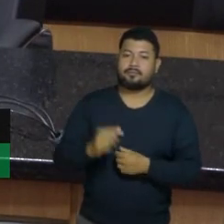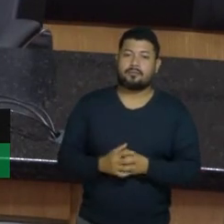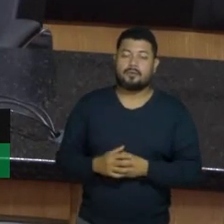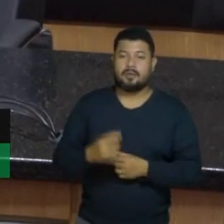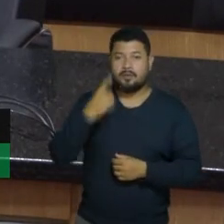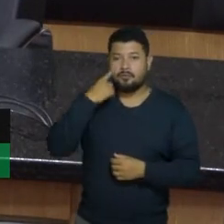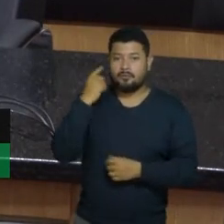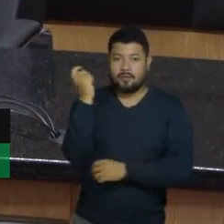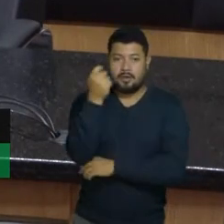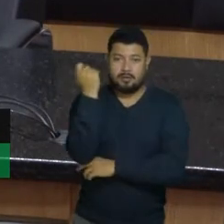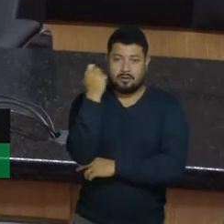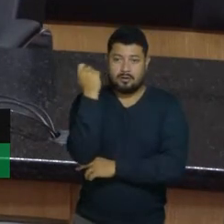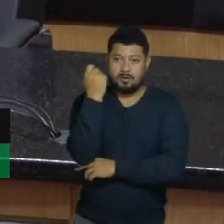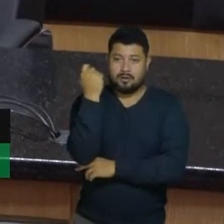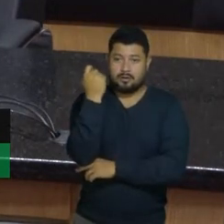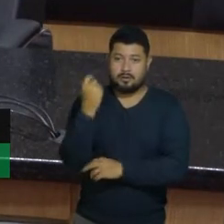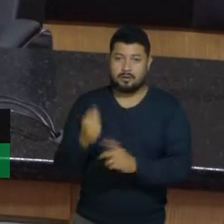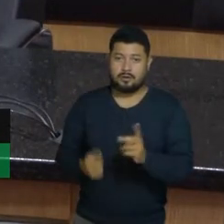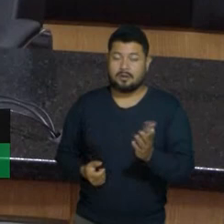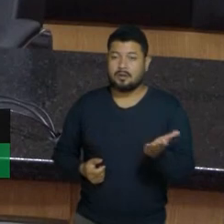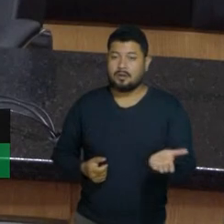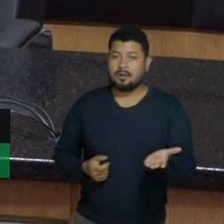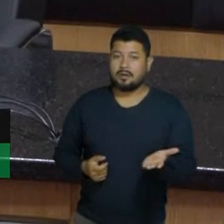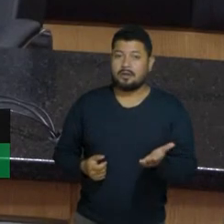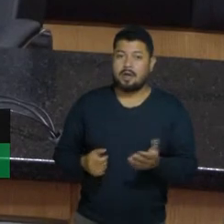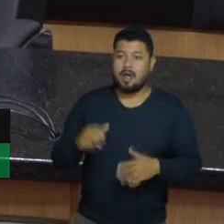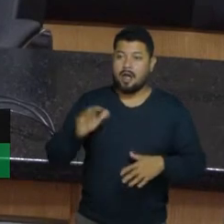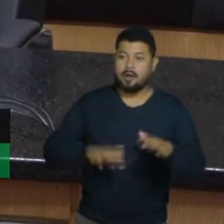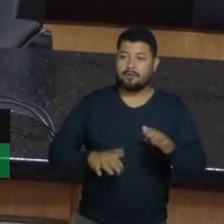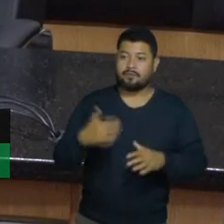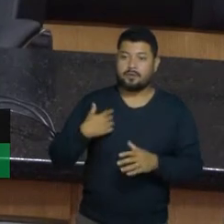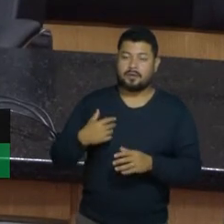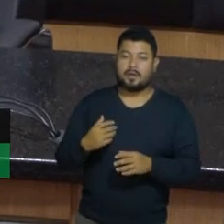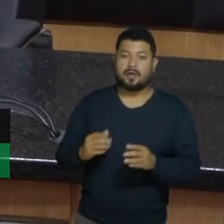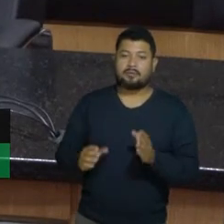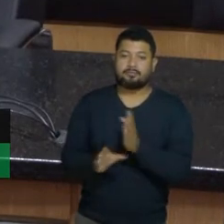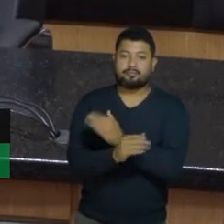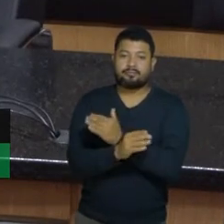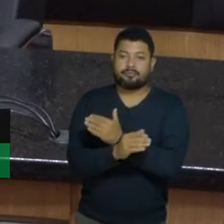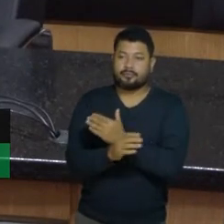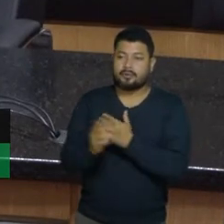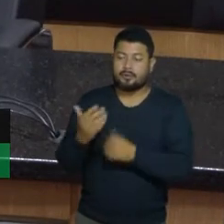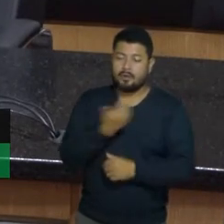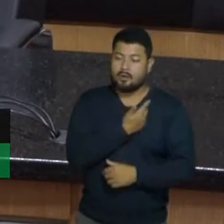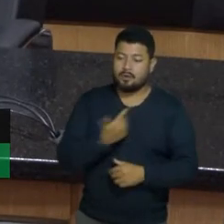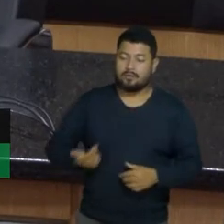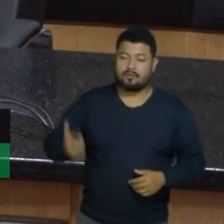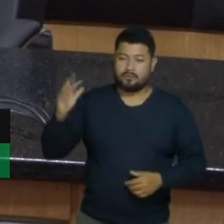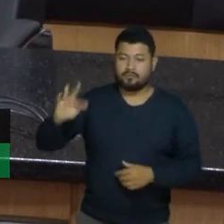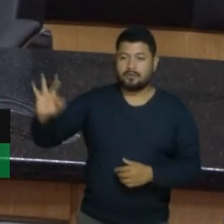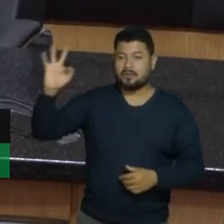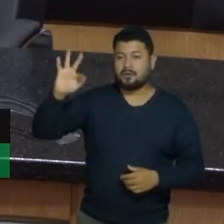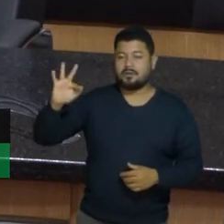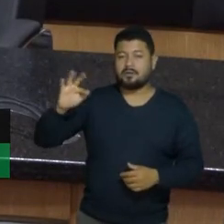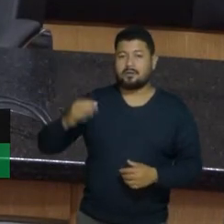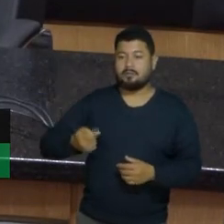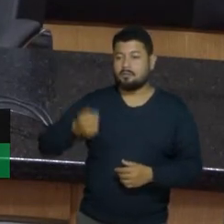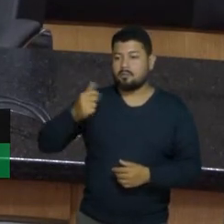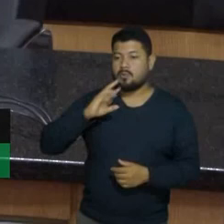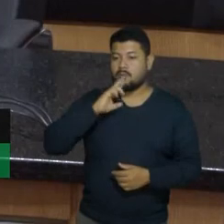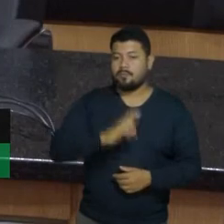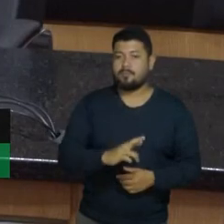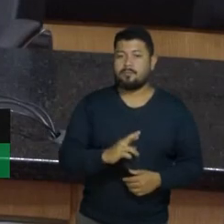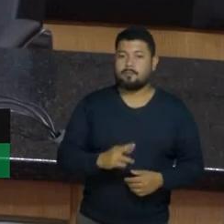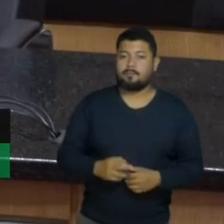do Sul, muitas vezes, uma enrolação por parte do governo federal e pouco resultado. Né? Poderia ter feito também, aqui